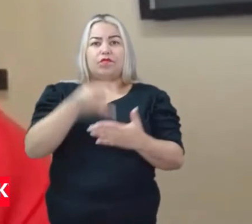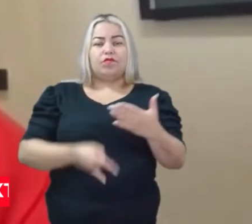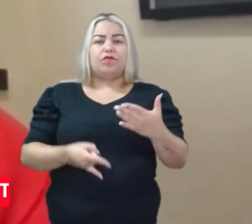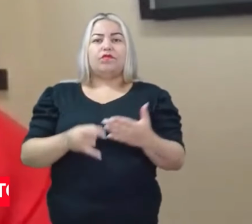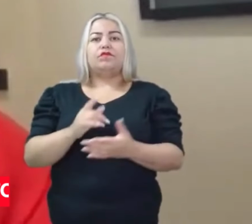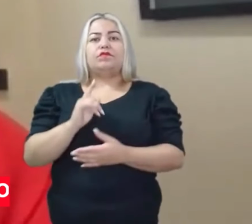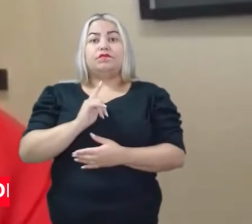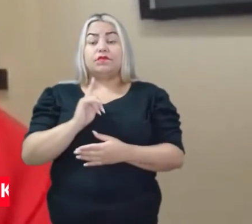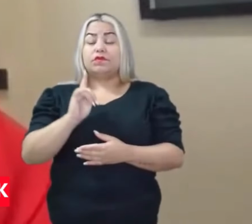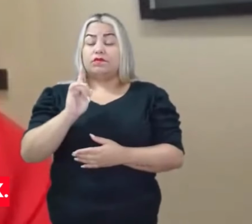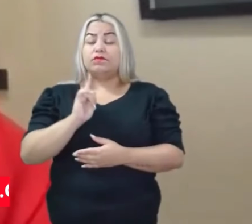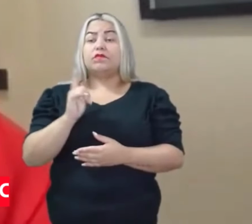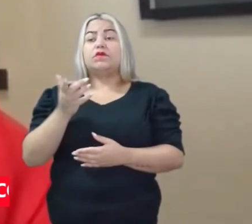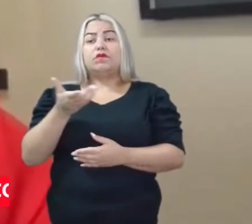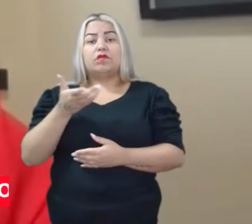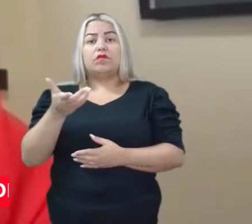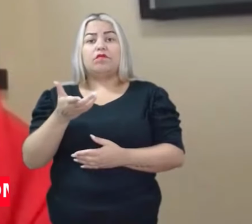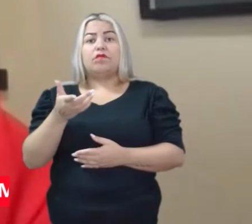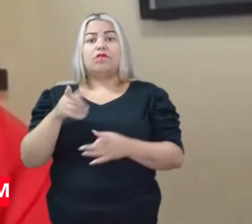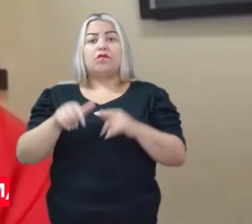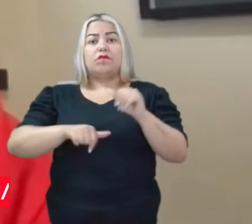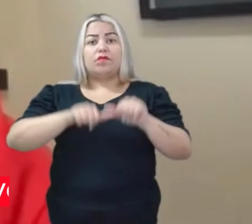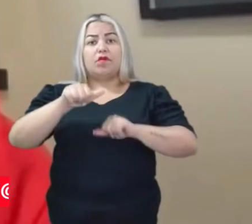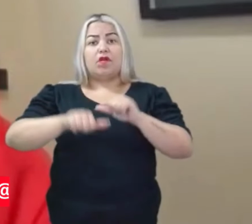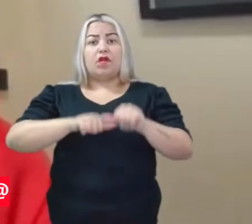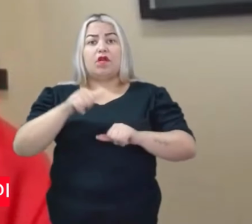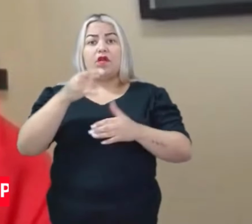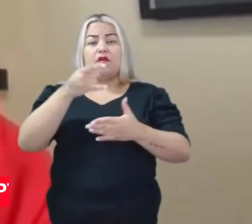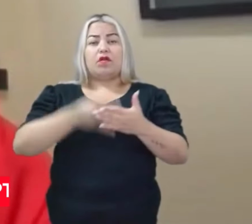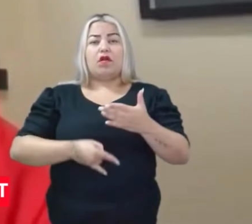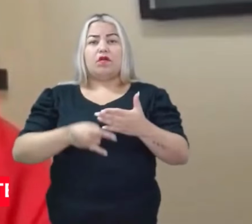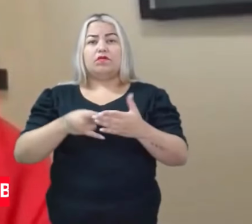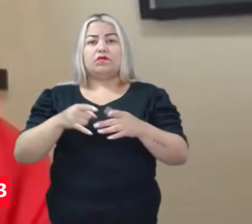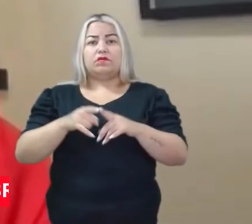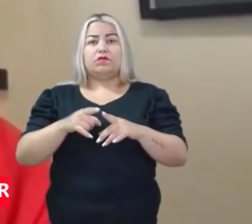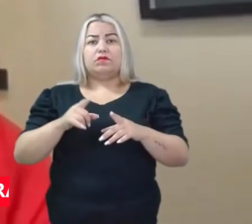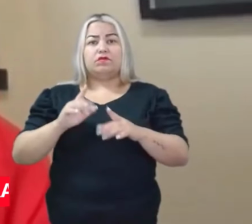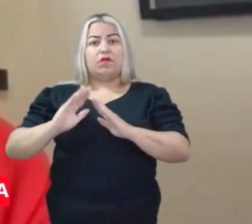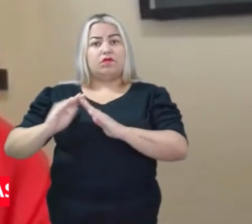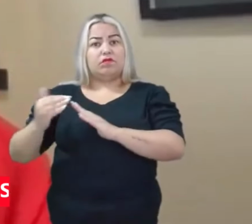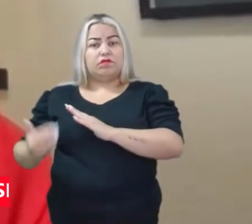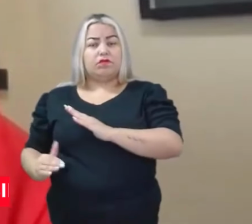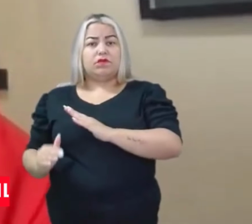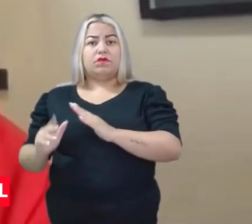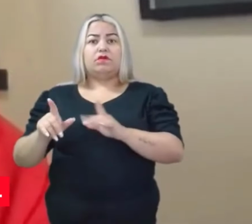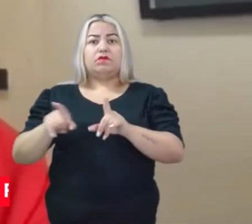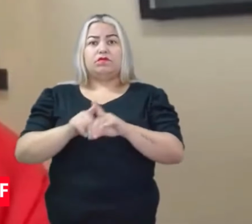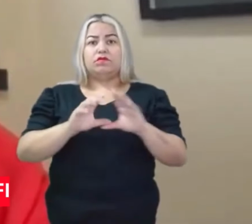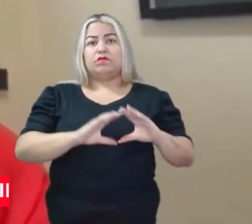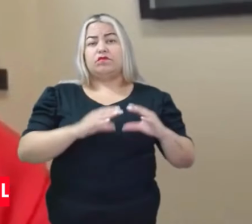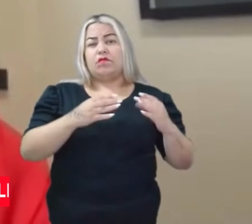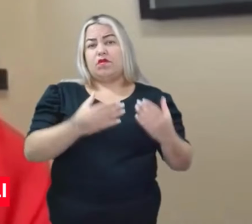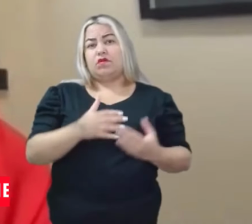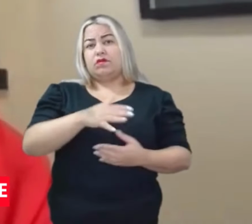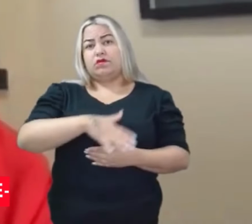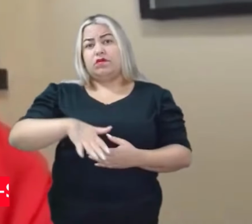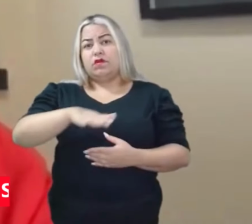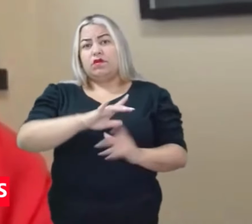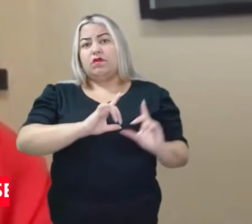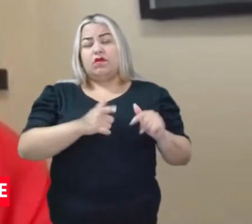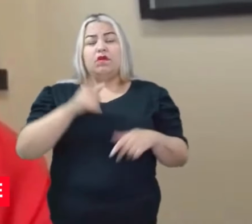Nós queremos que esse documento chegue para mudar a vida das pessoas lá na ponta, nas favelas, nas periferias, nas comunidades tradicionais do estado de